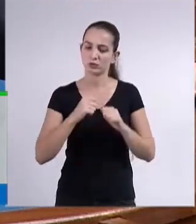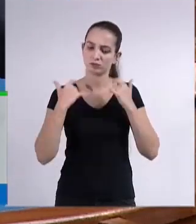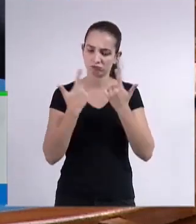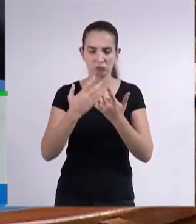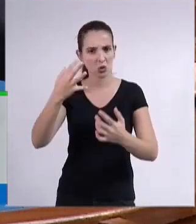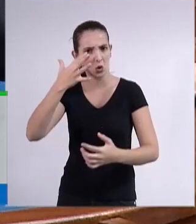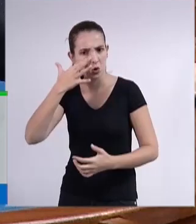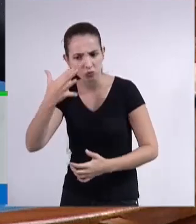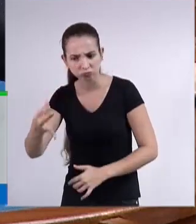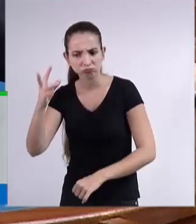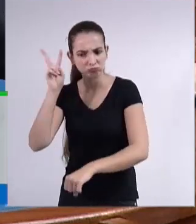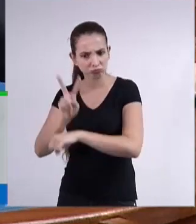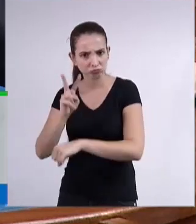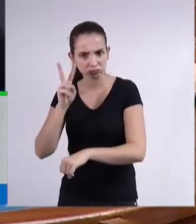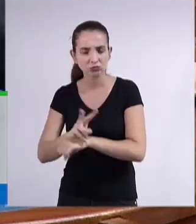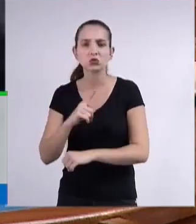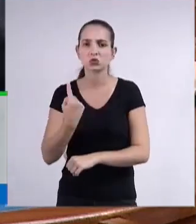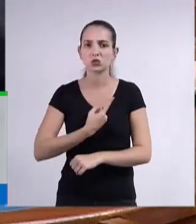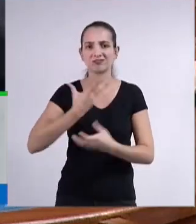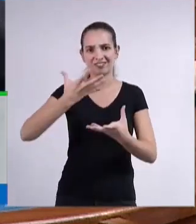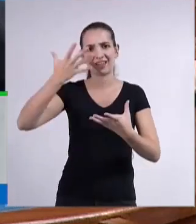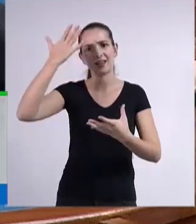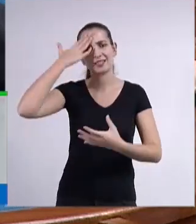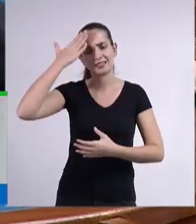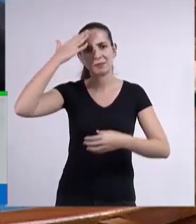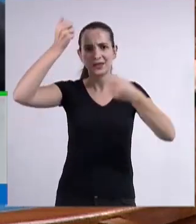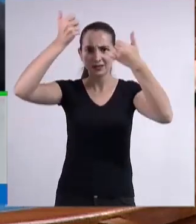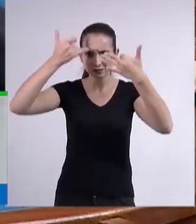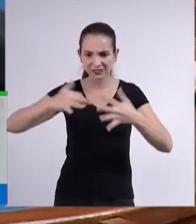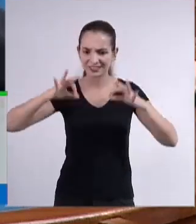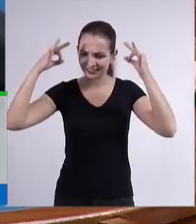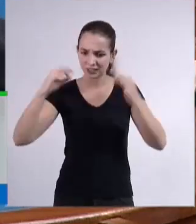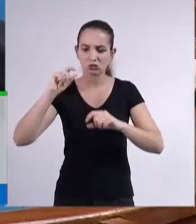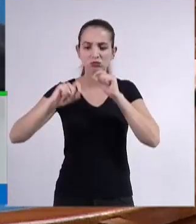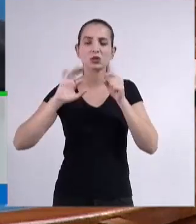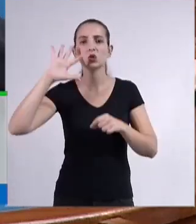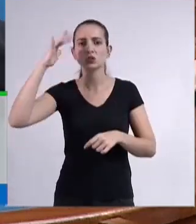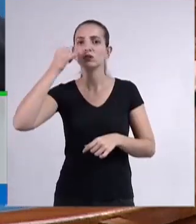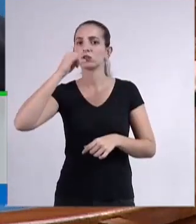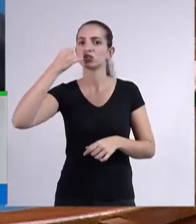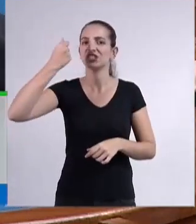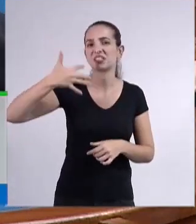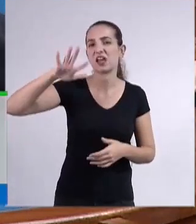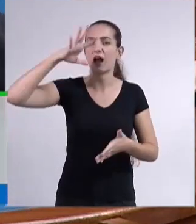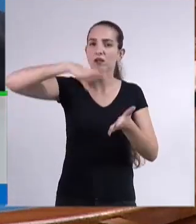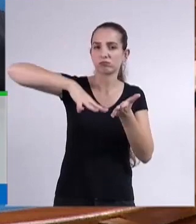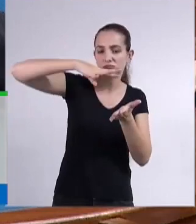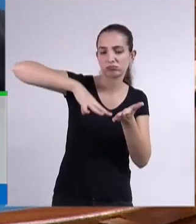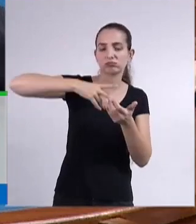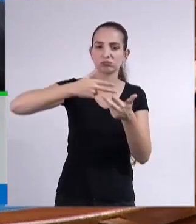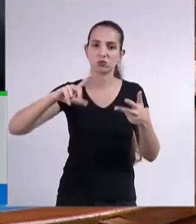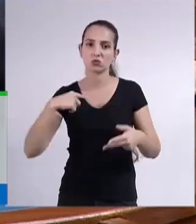é exatamente para obtermos resposta e dar satisfação ao povo do nosso Estado, cumprindo com o nosso